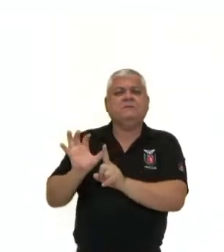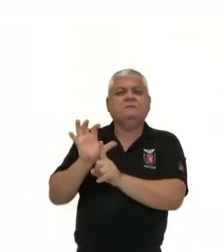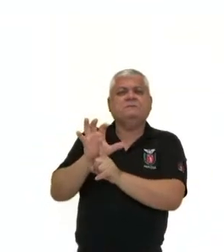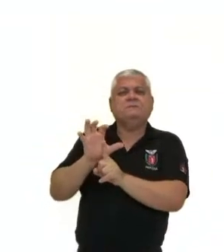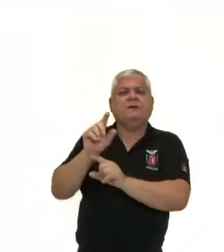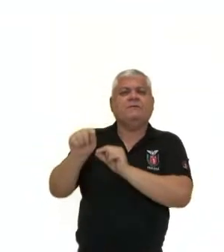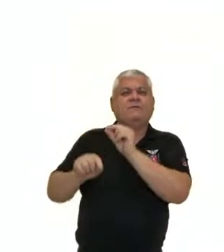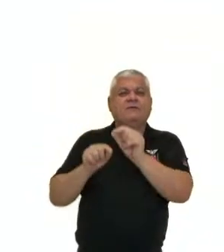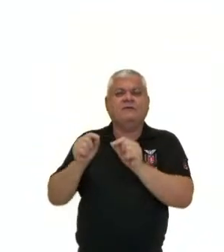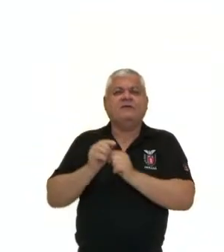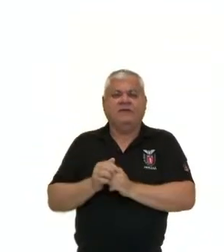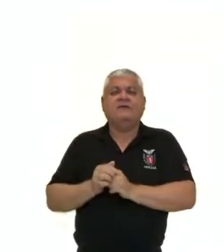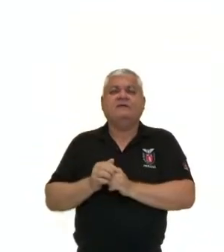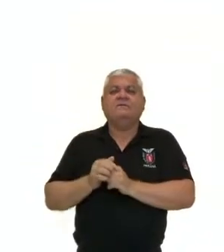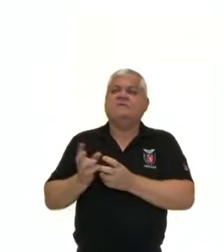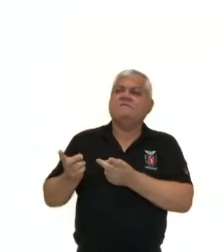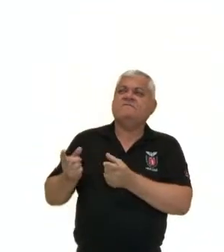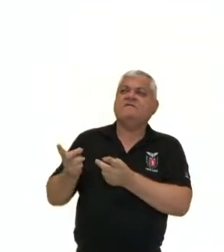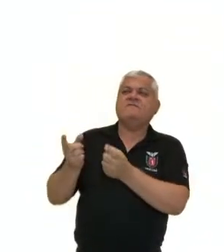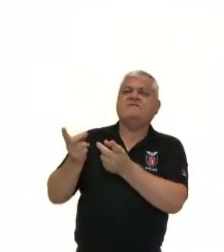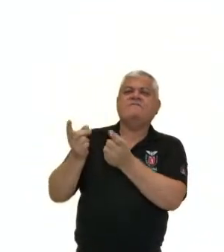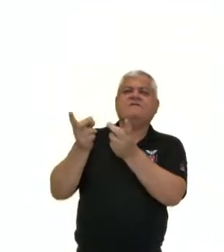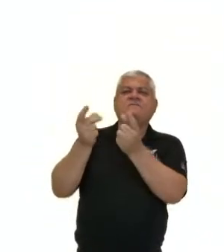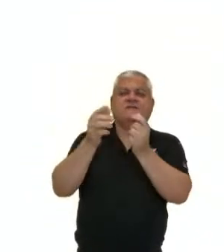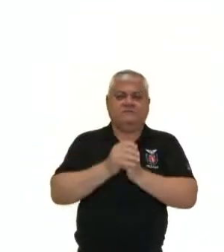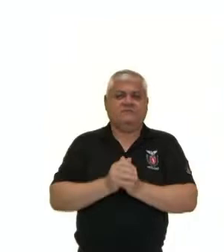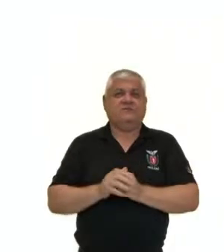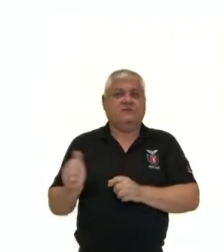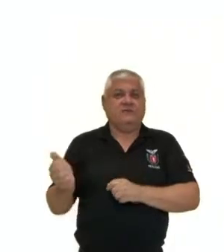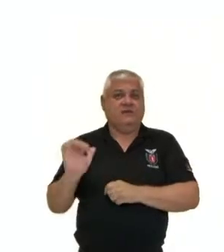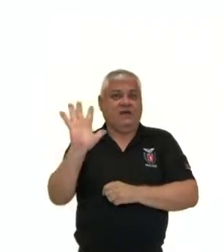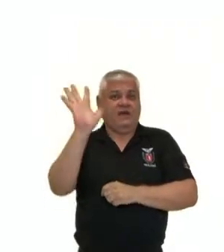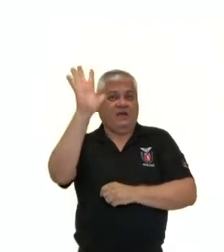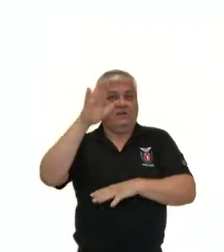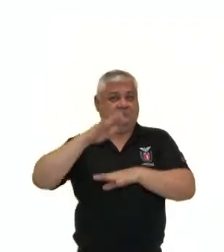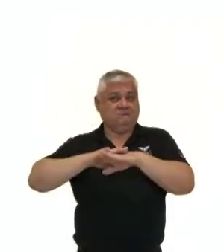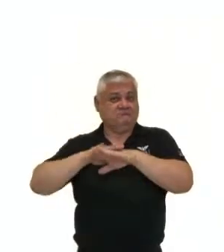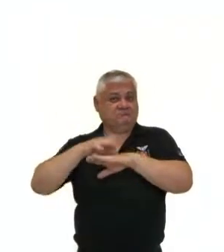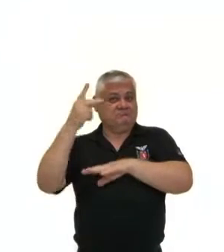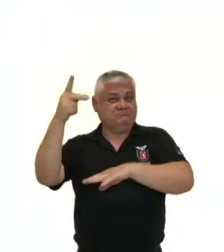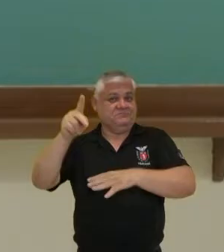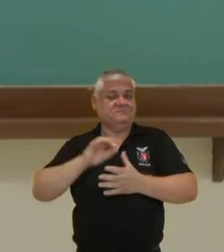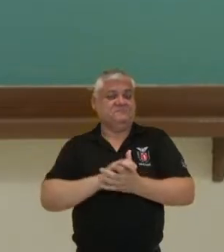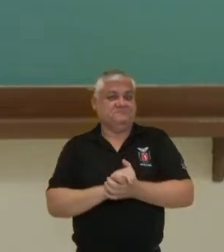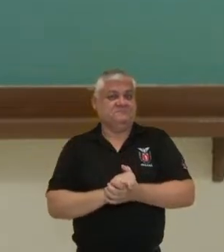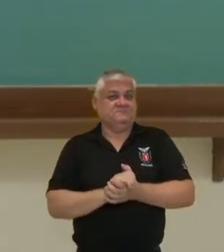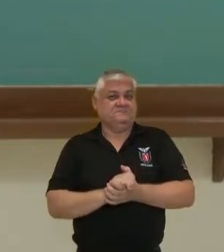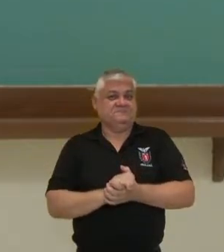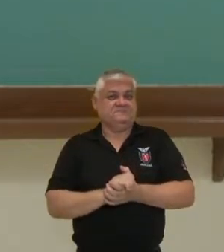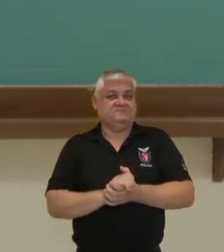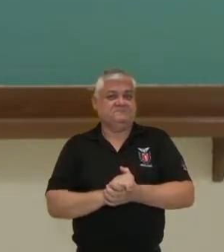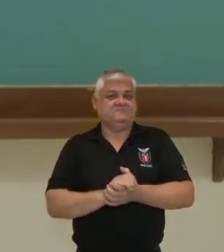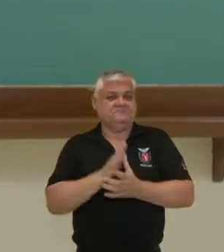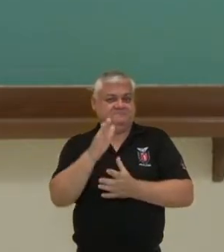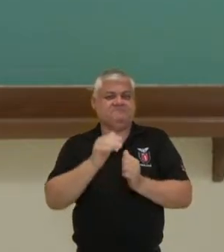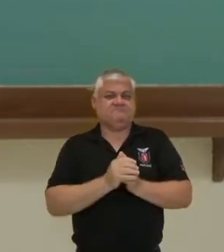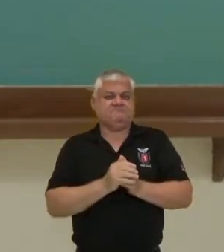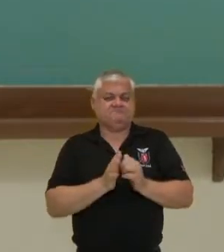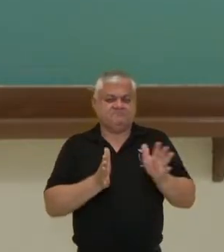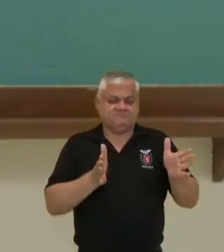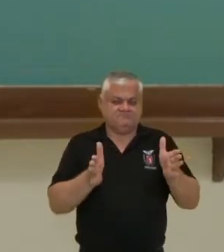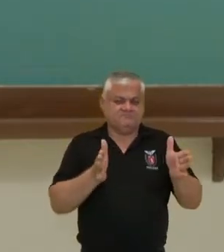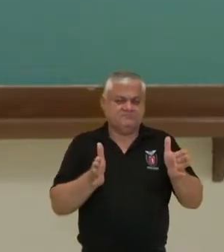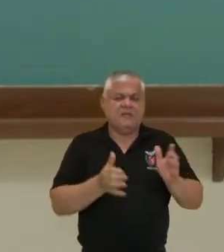sobre as sobre ofertas e o preço do petróleo no mercado internacional e até a década de